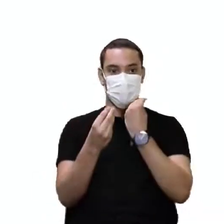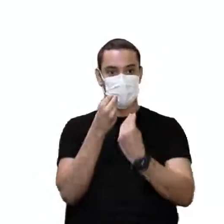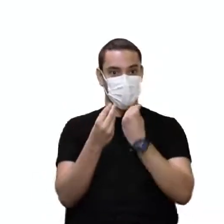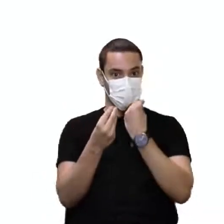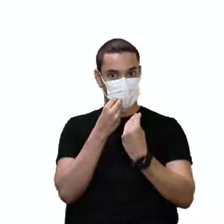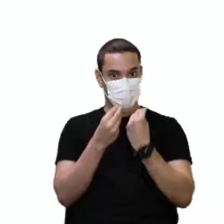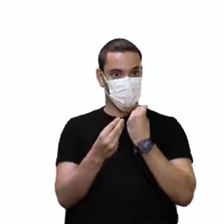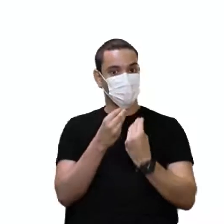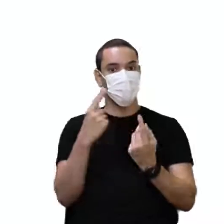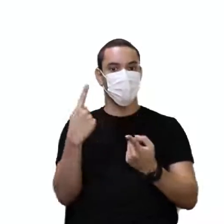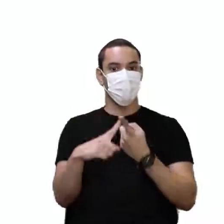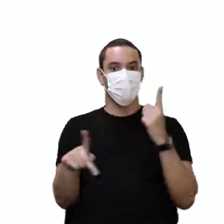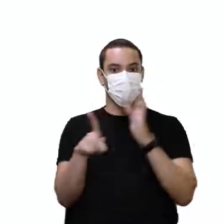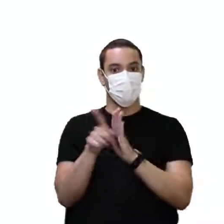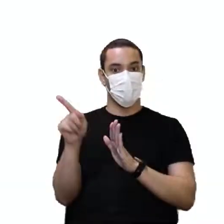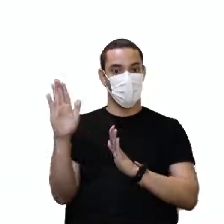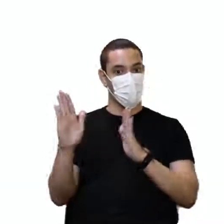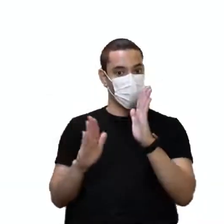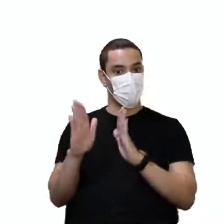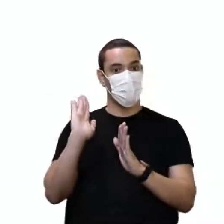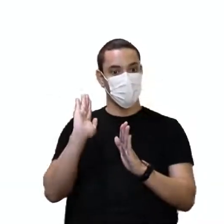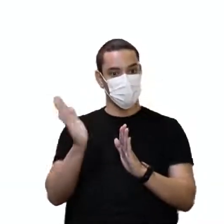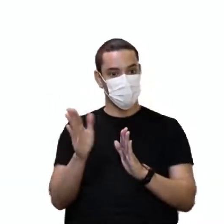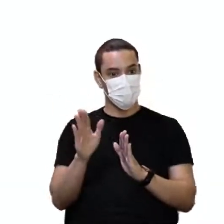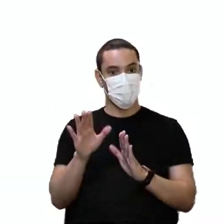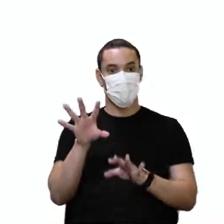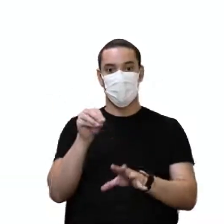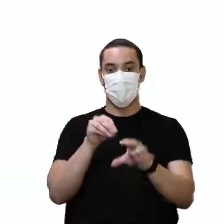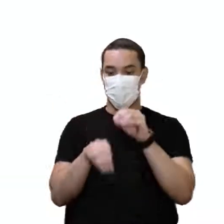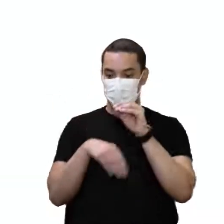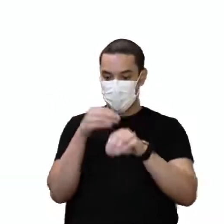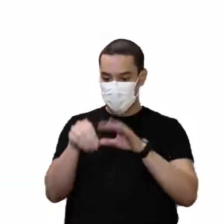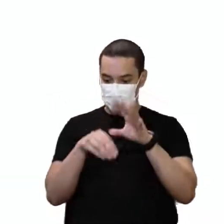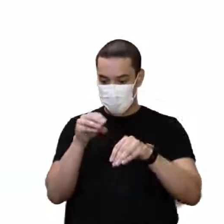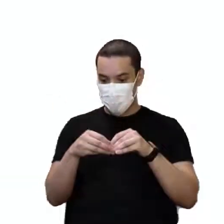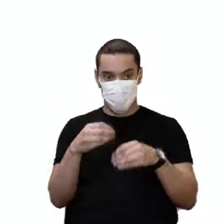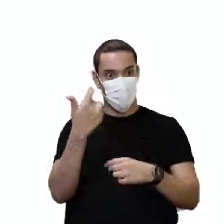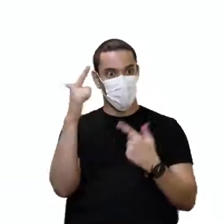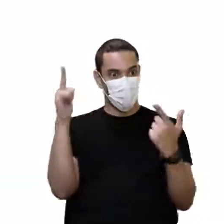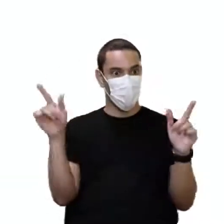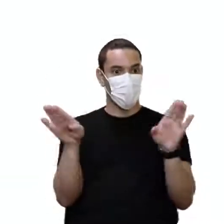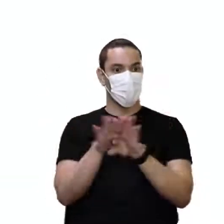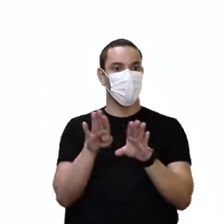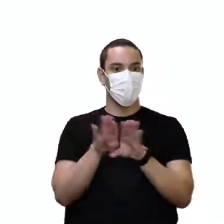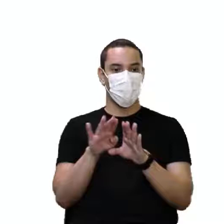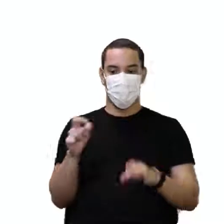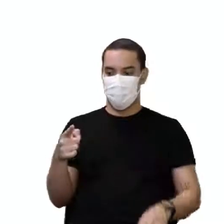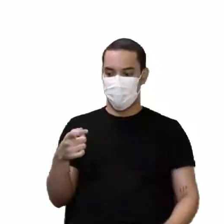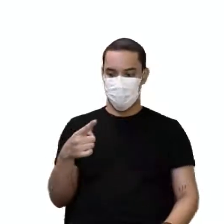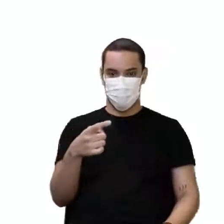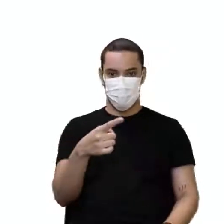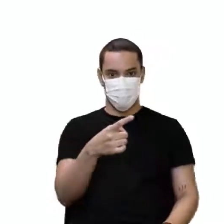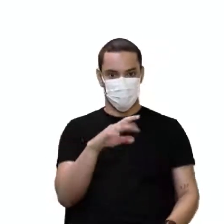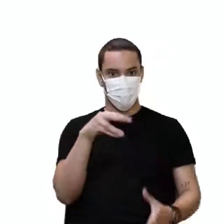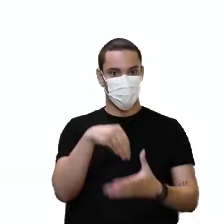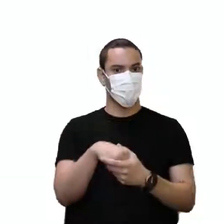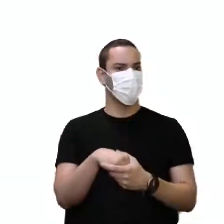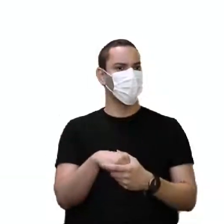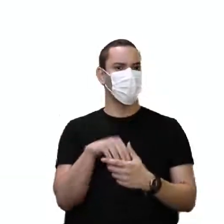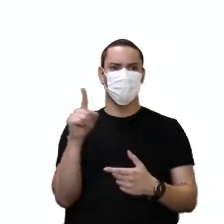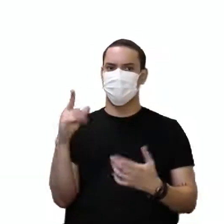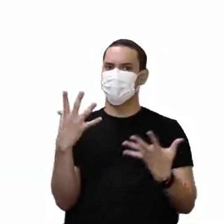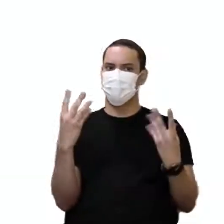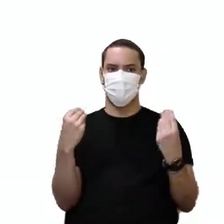ela é carnívora nessa fase, ela já está se alimentando de larvas de insetos que colocam ali na água onde eles estão, tá? E